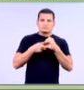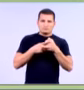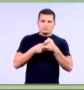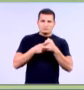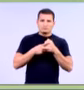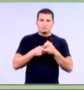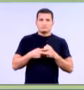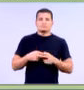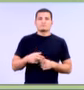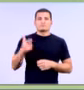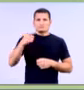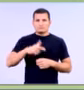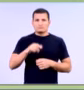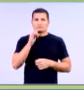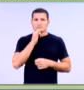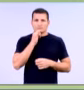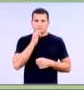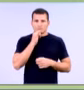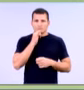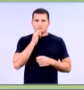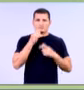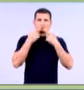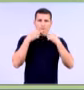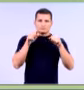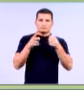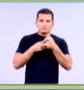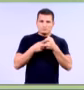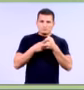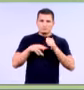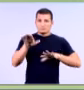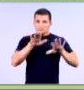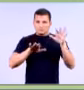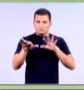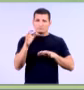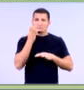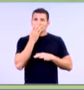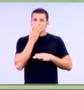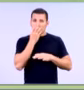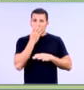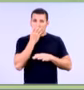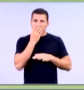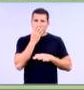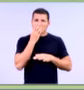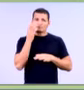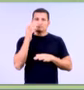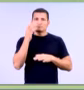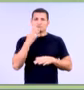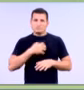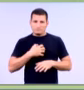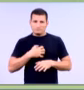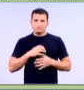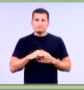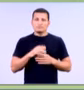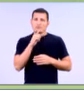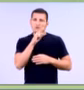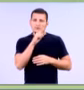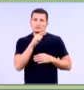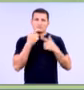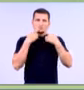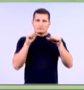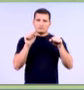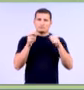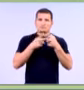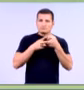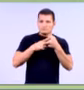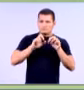um exemplo de linguagem verbal. Cuidado, cão bravo. Esta outra imagem aqui, linguagem verbal ou não verbal?